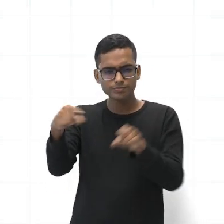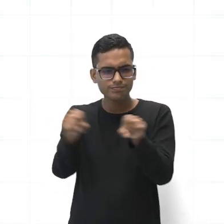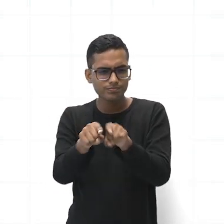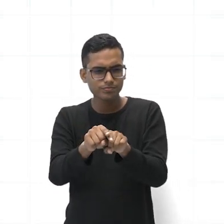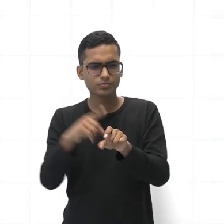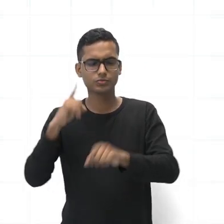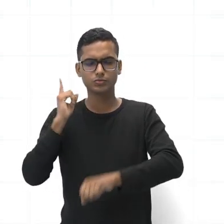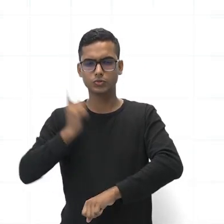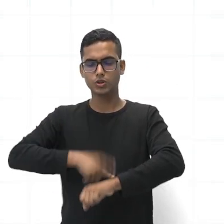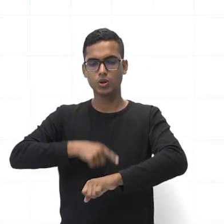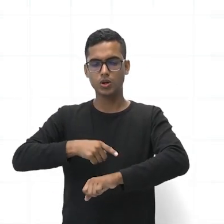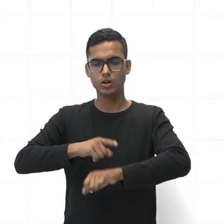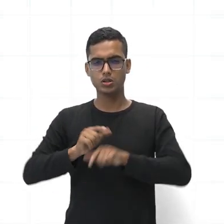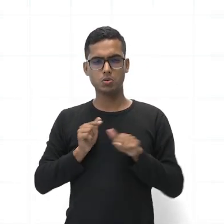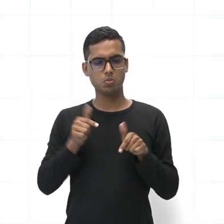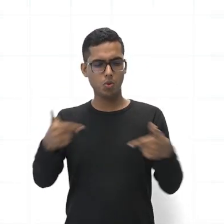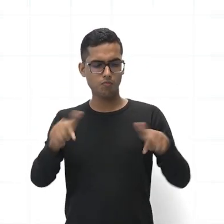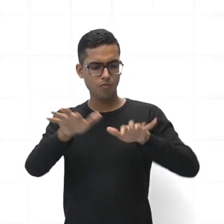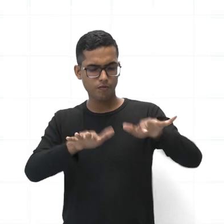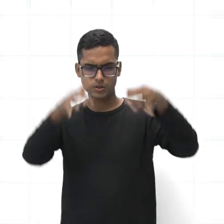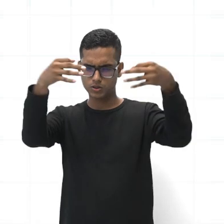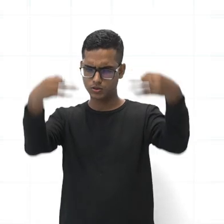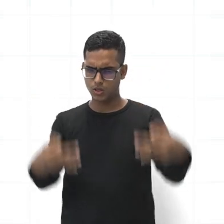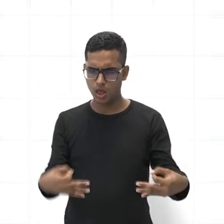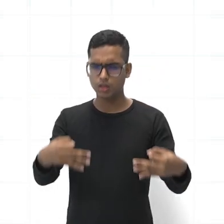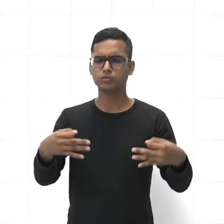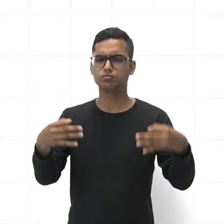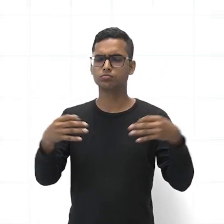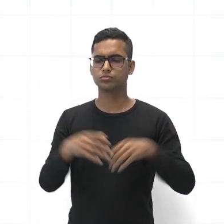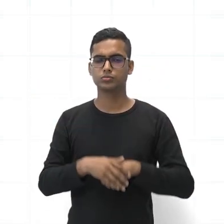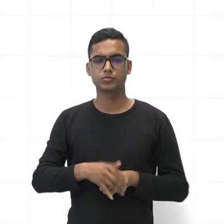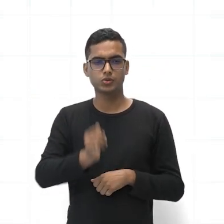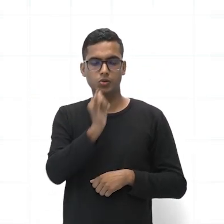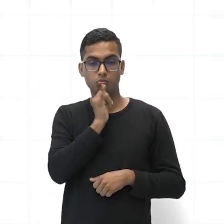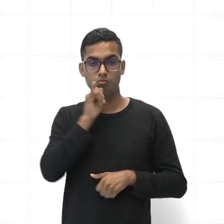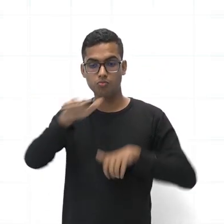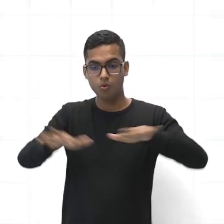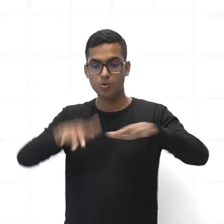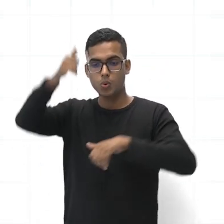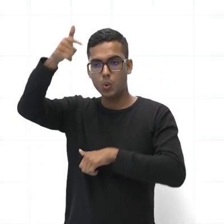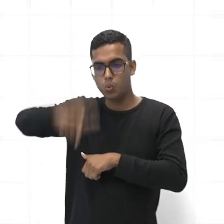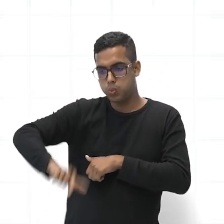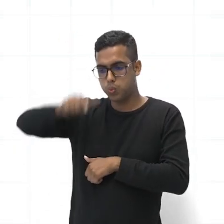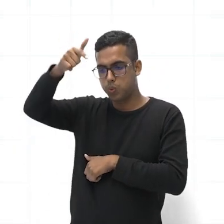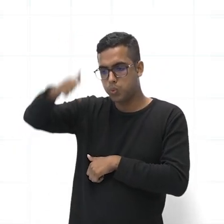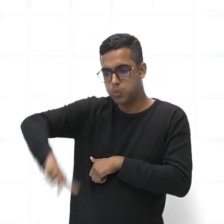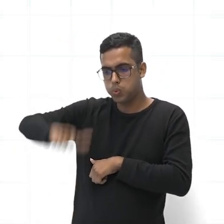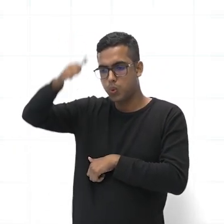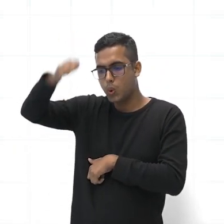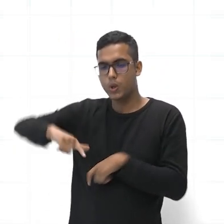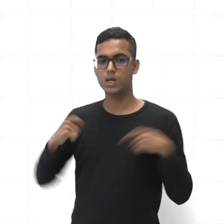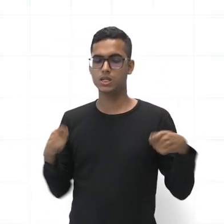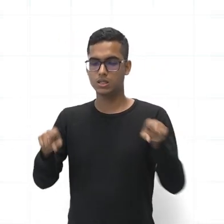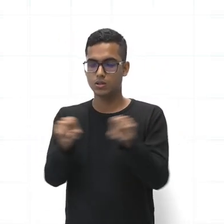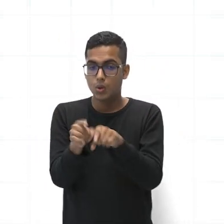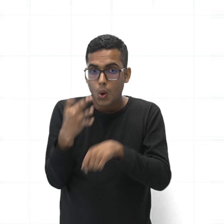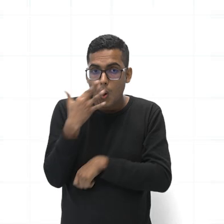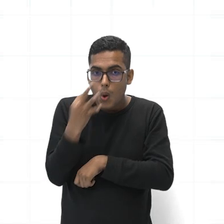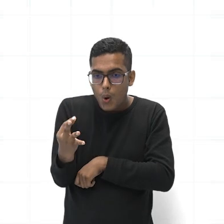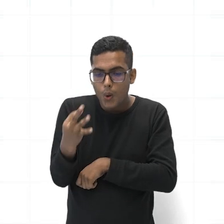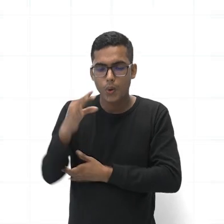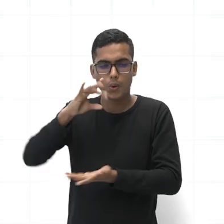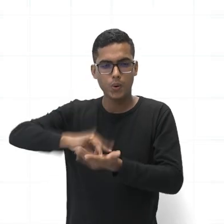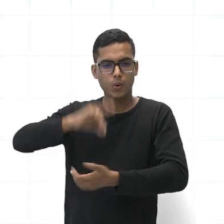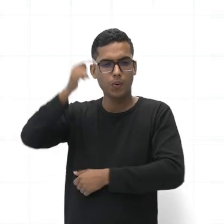de movimentos, né? É quando se trata, por exemplo, de movimentos repetitivos, que você precisa estar alimentando